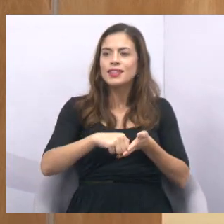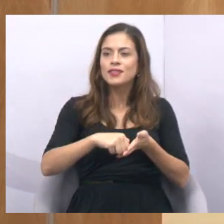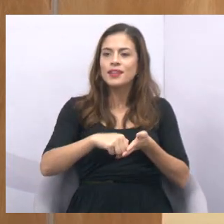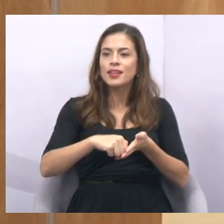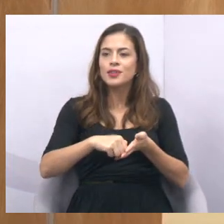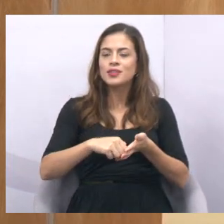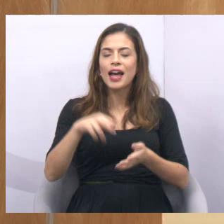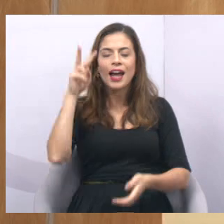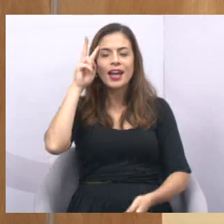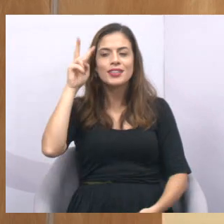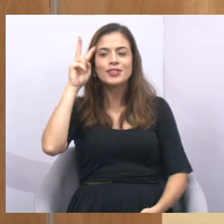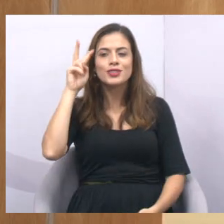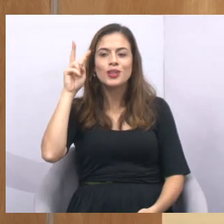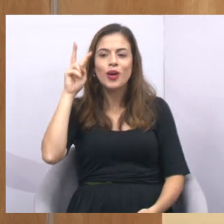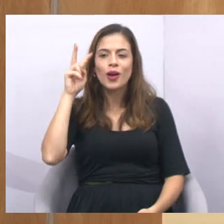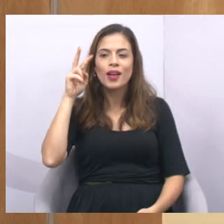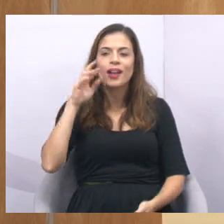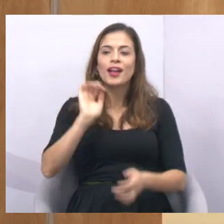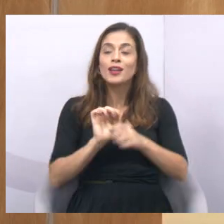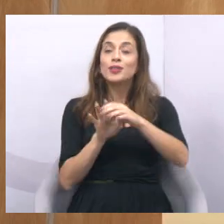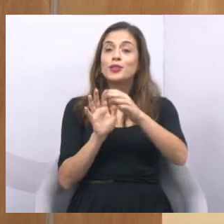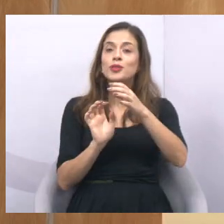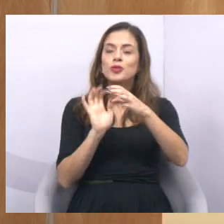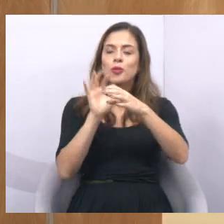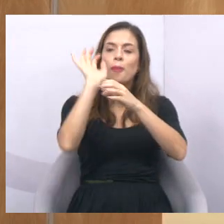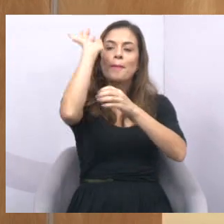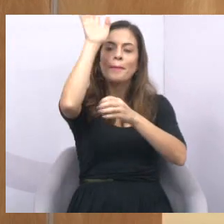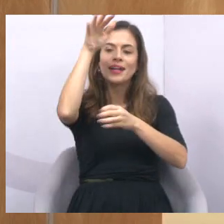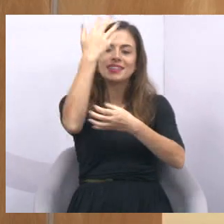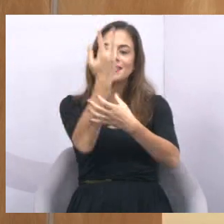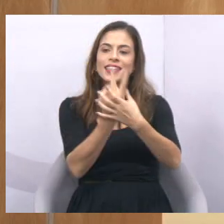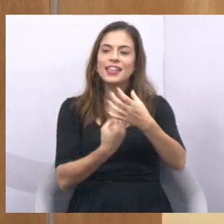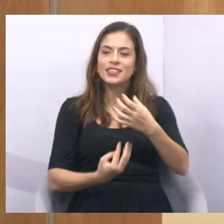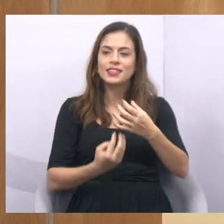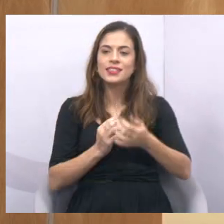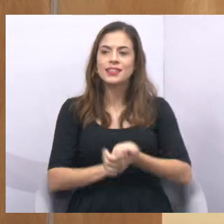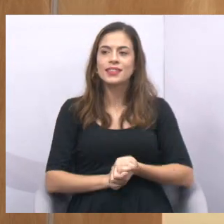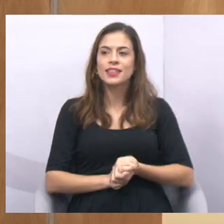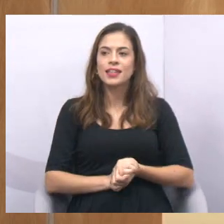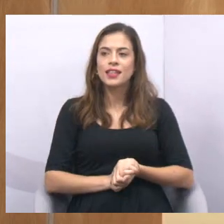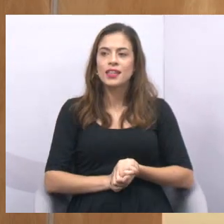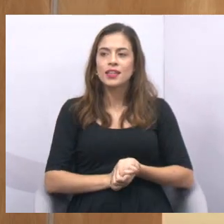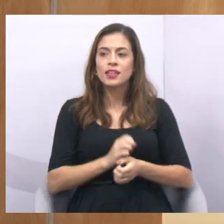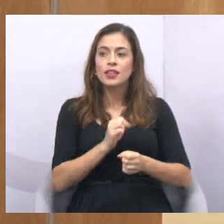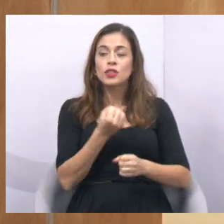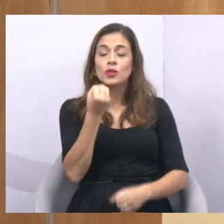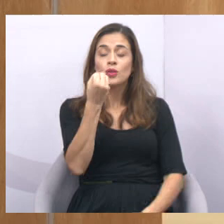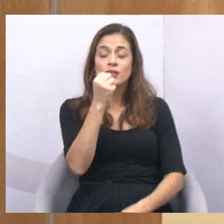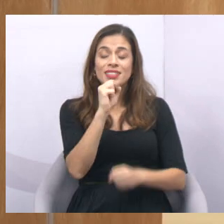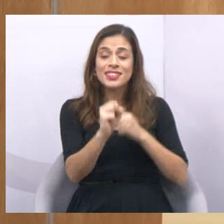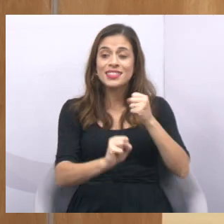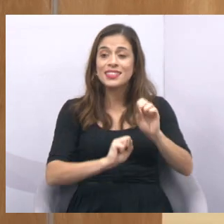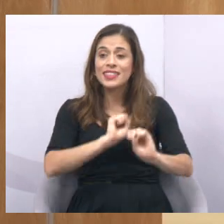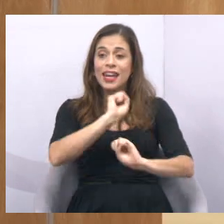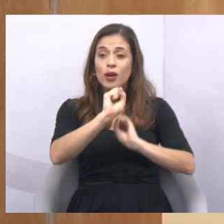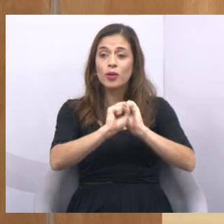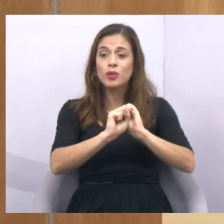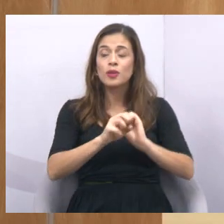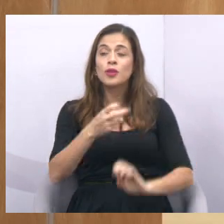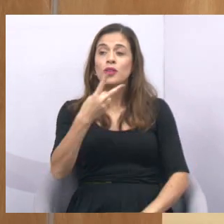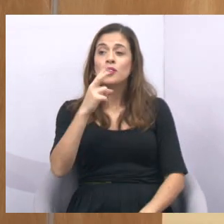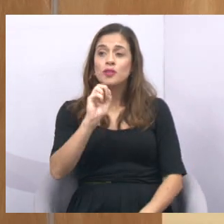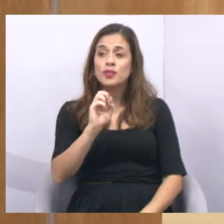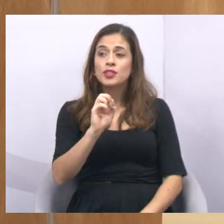nosso basquete, que mundialmente foi considerado no século XX a quarta potência mundial, ficando atrás